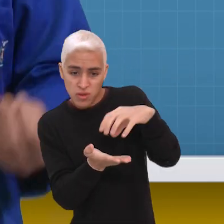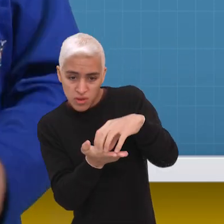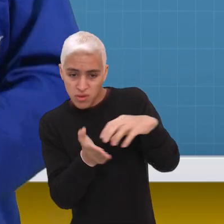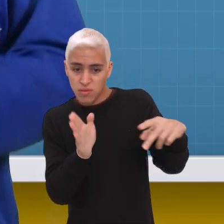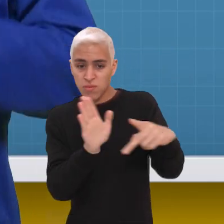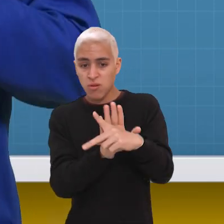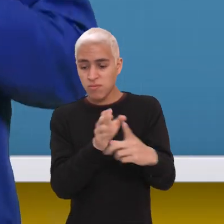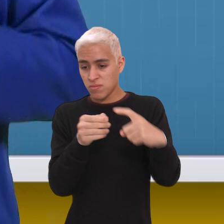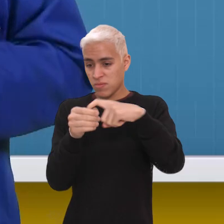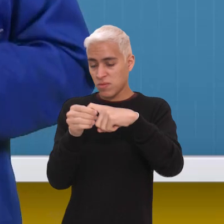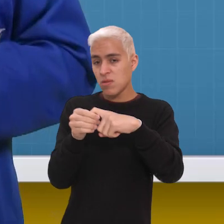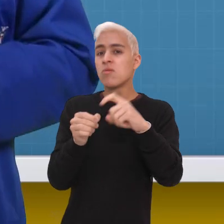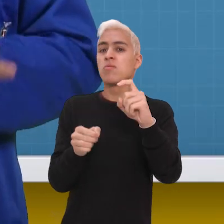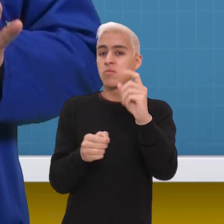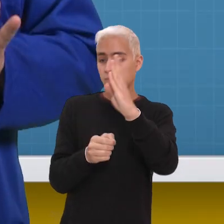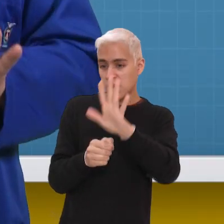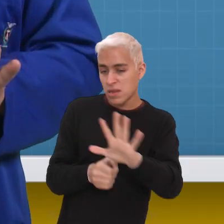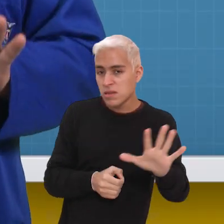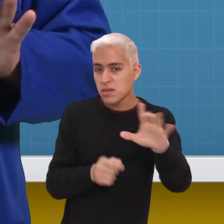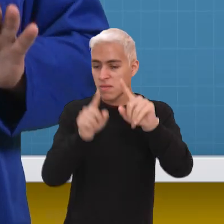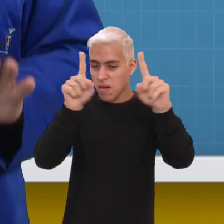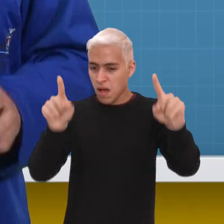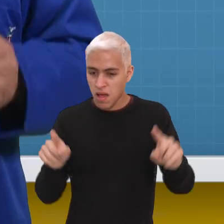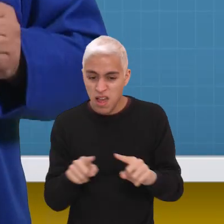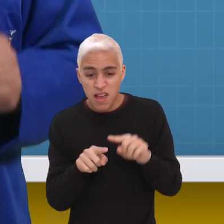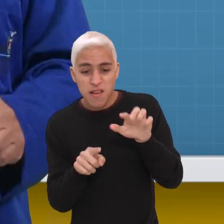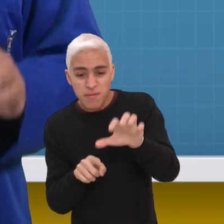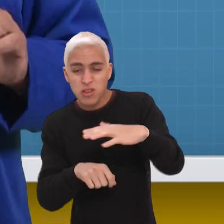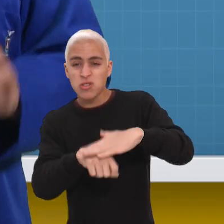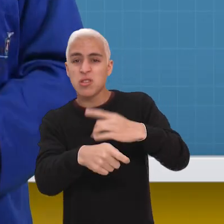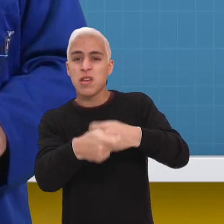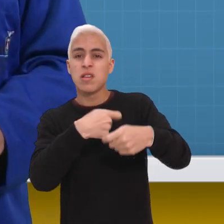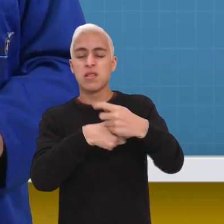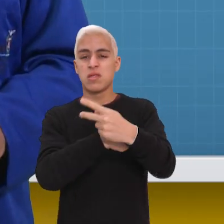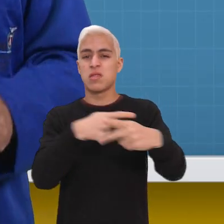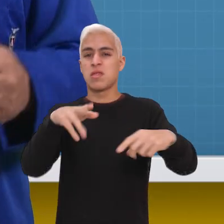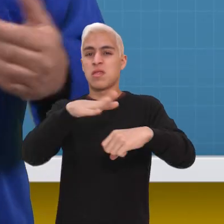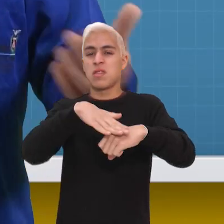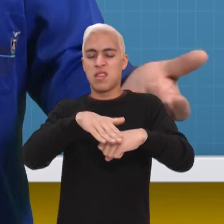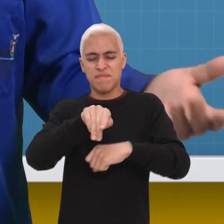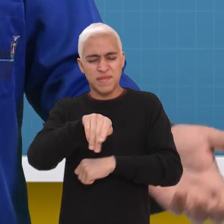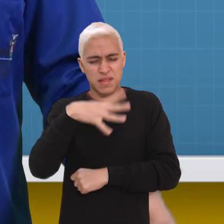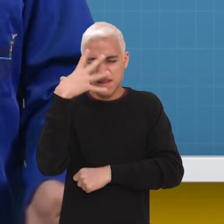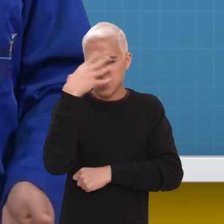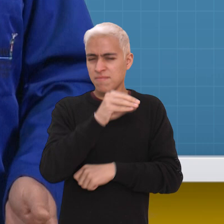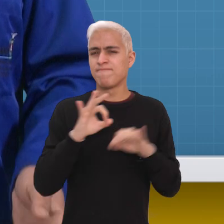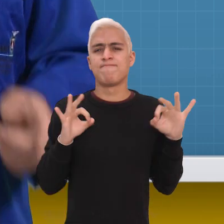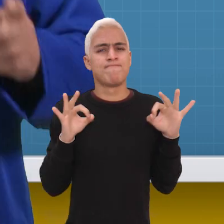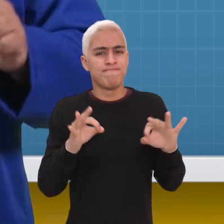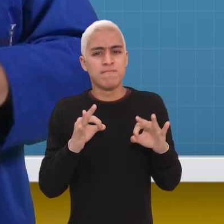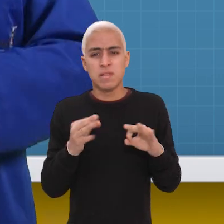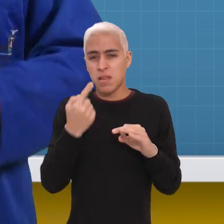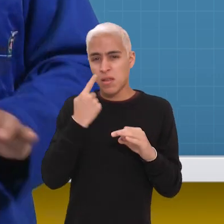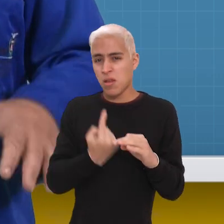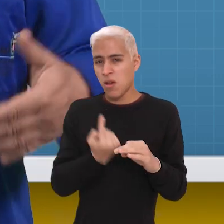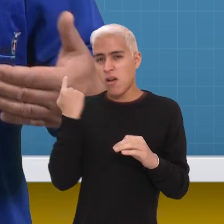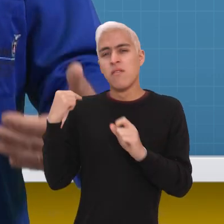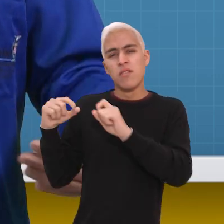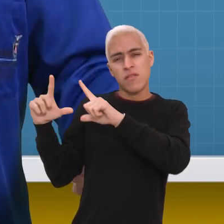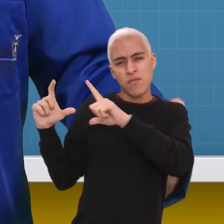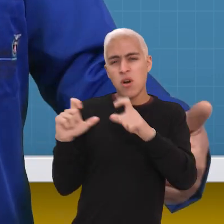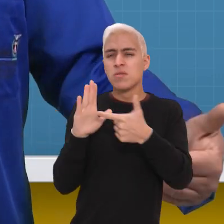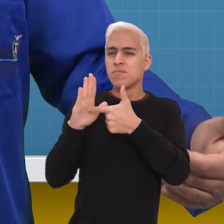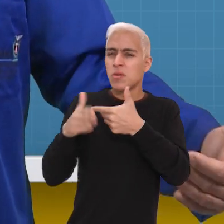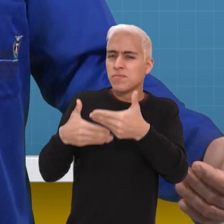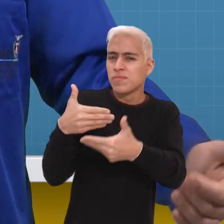uma unidade da federação com condições administrativas próprias. Mas lá é muito lindo mesmo. Você vai ver algumas